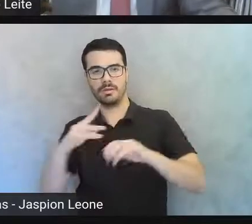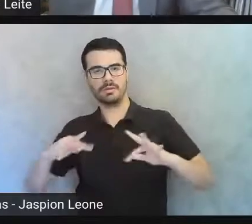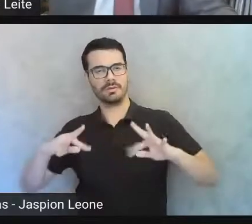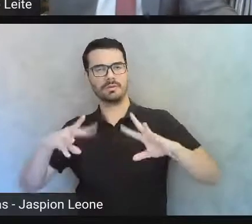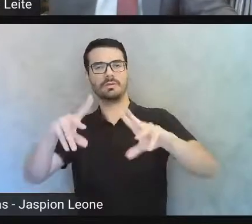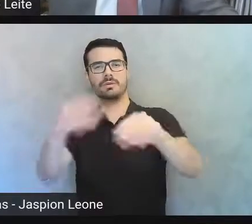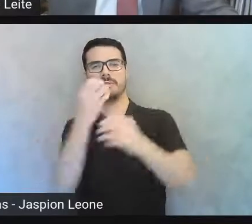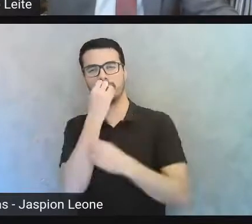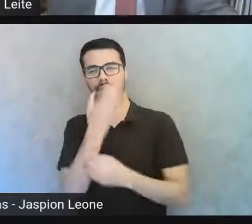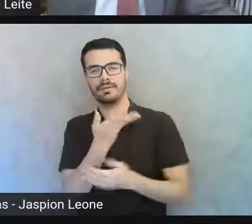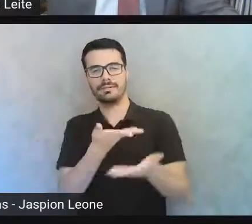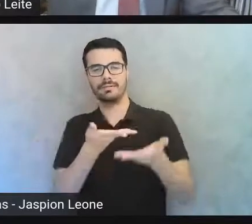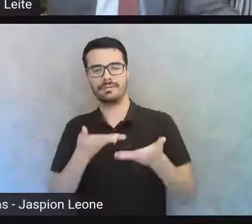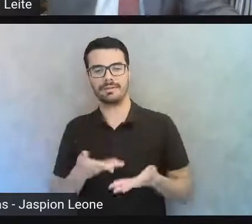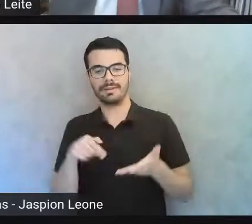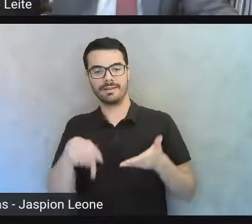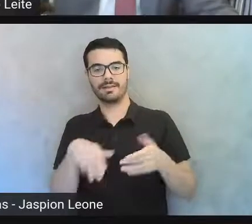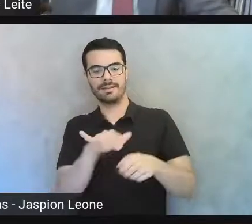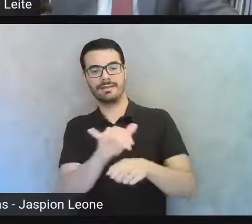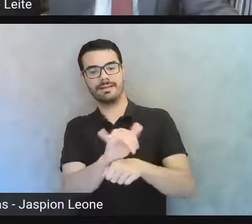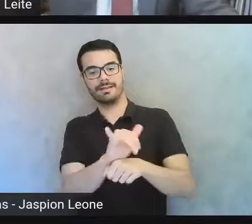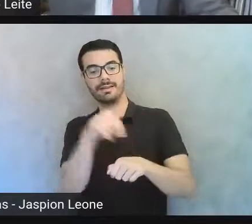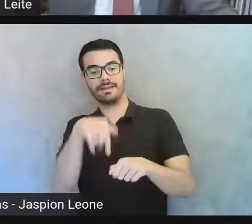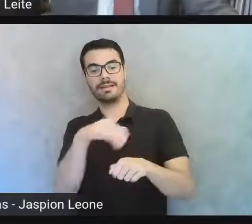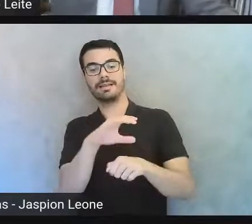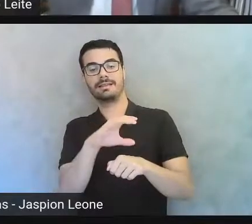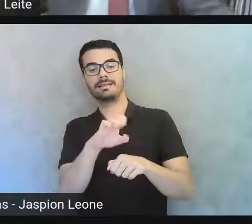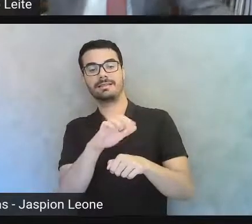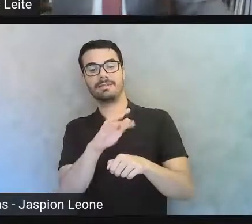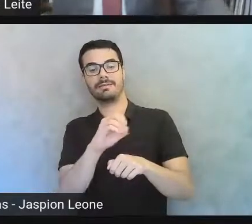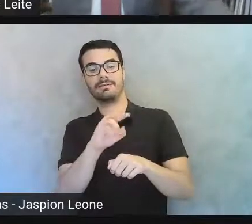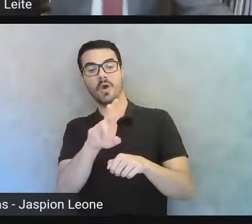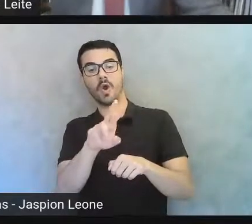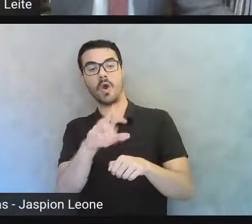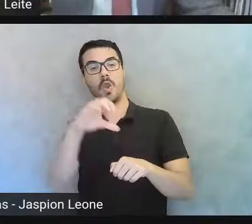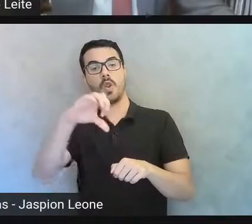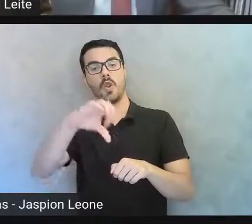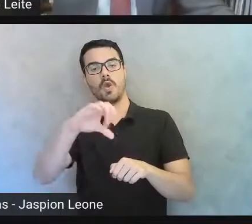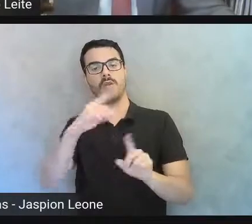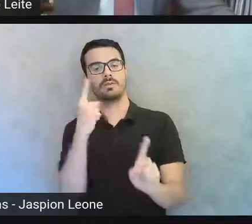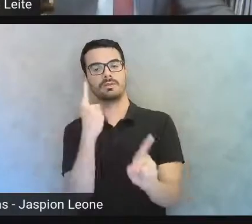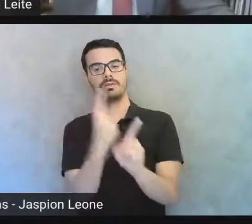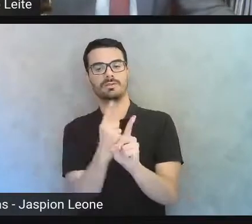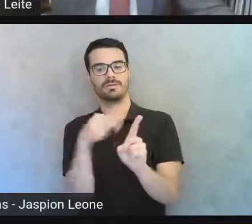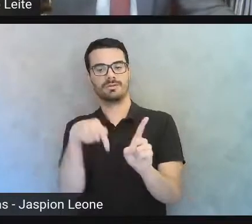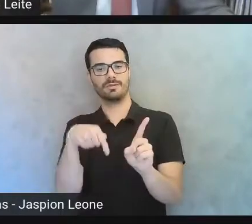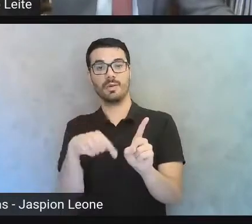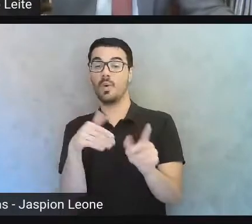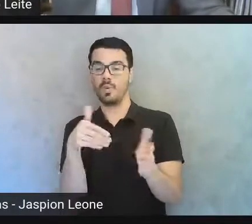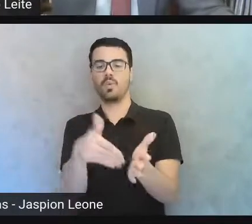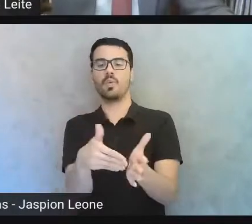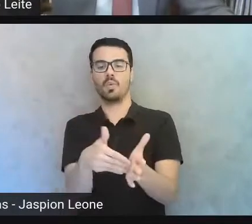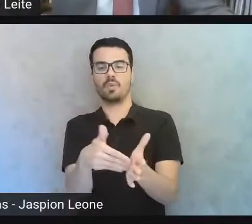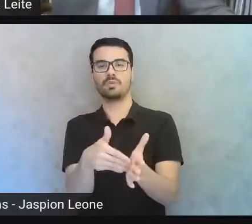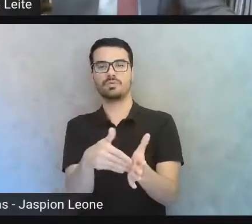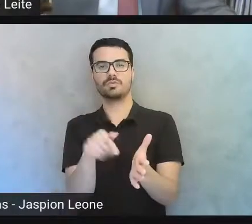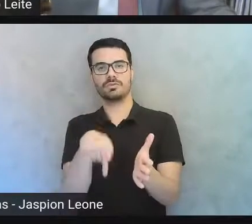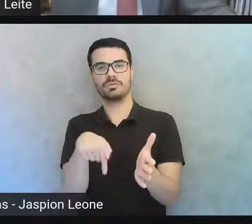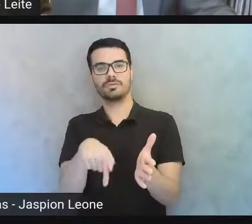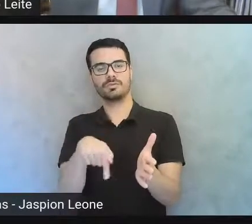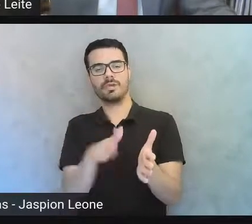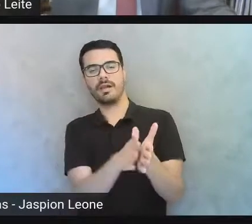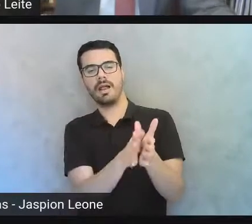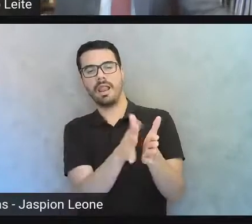bem-vindos e bem-vindas ao canal do CEFOR e ao nono encontro e também último da nossa jornada